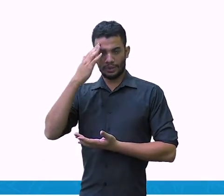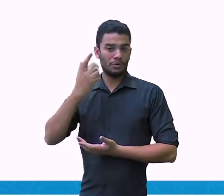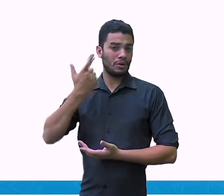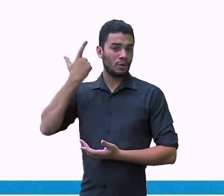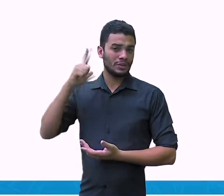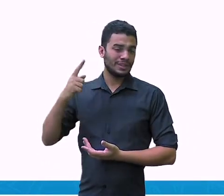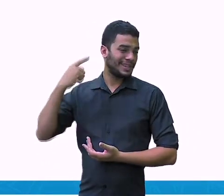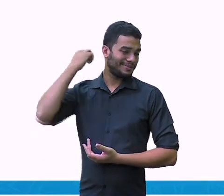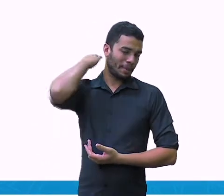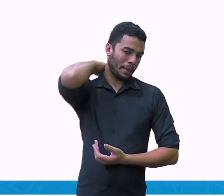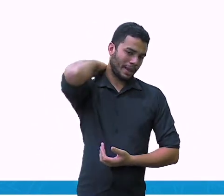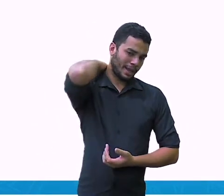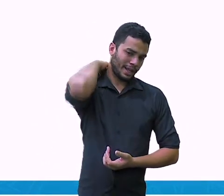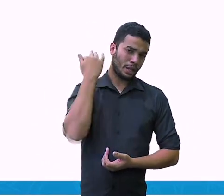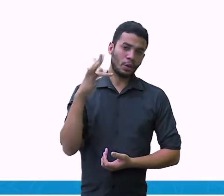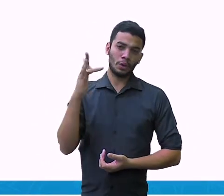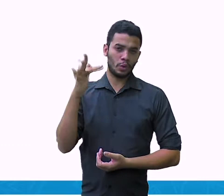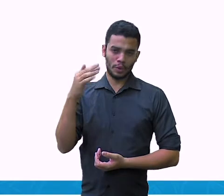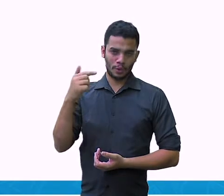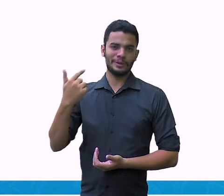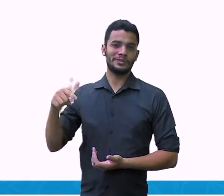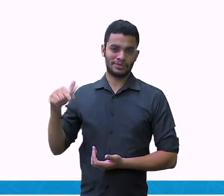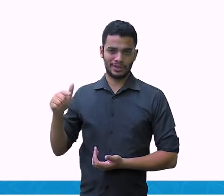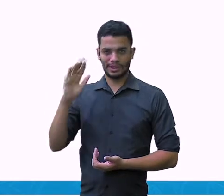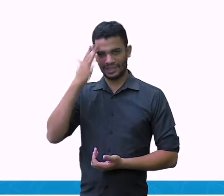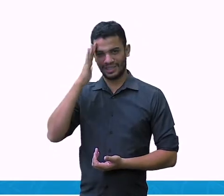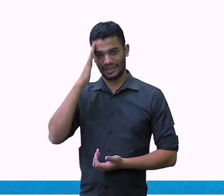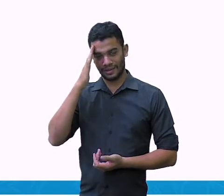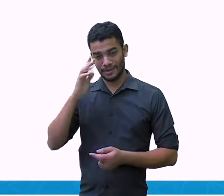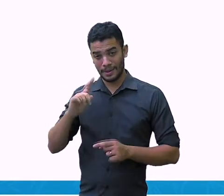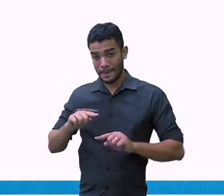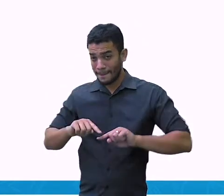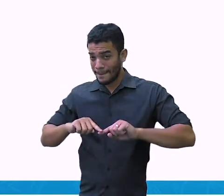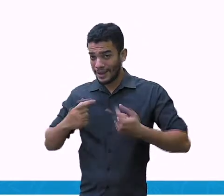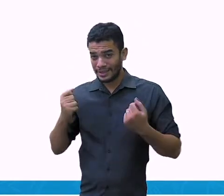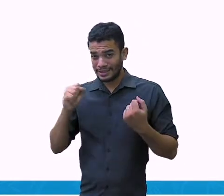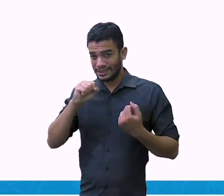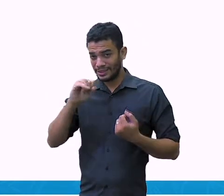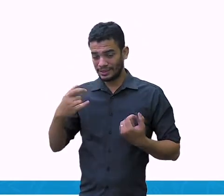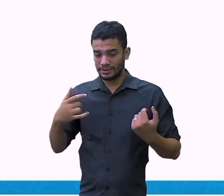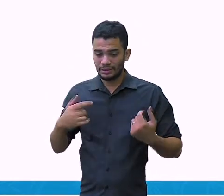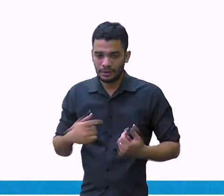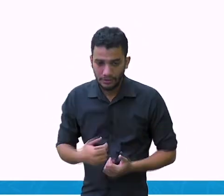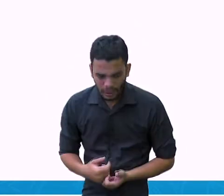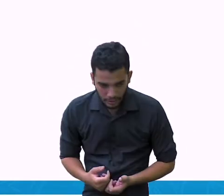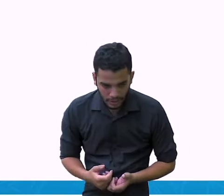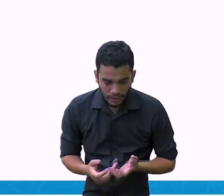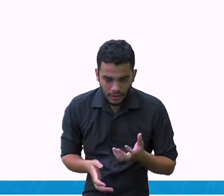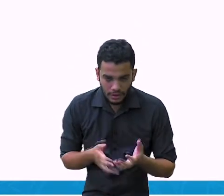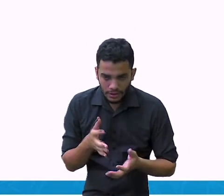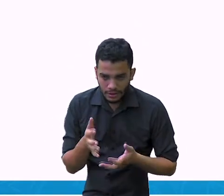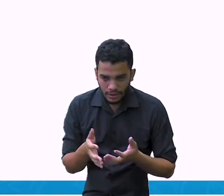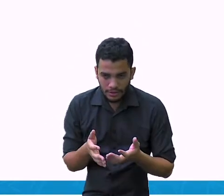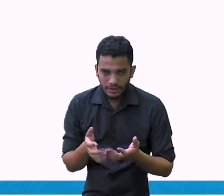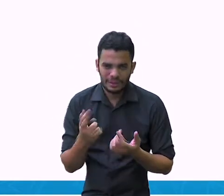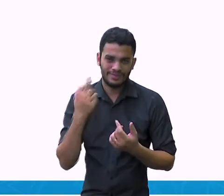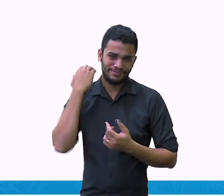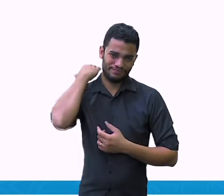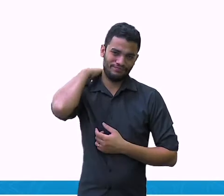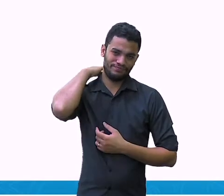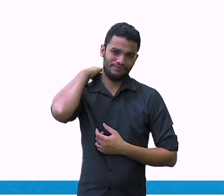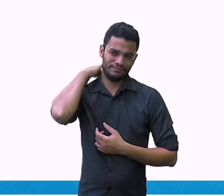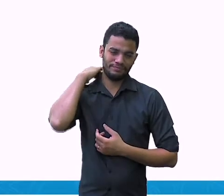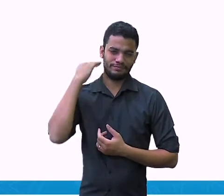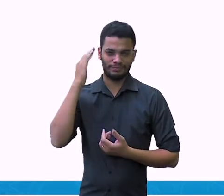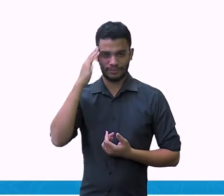saudável na postura, mas você acha que você vai ficar nessa idade para sempre? Não vai, né? Então,